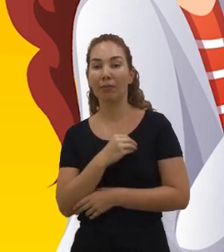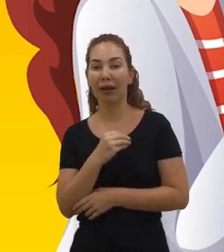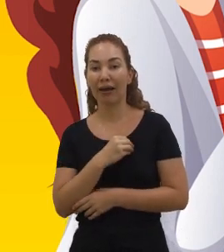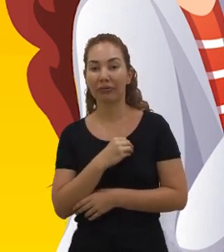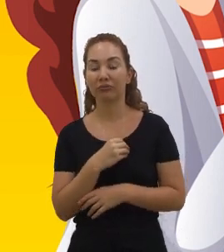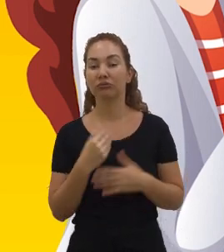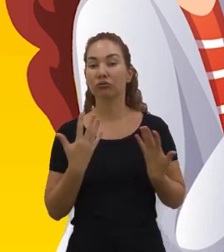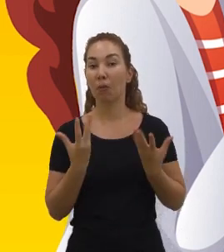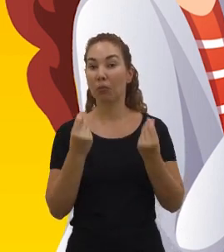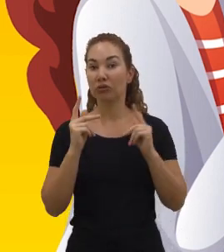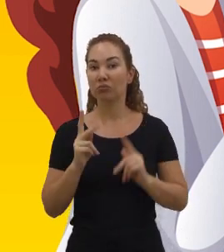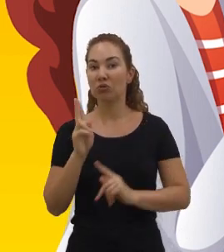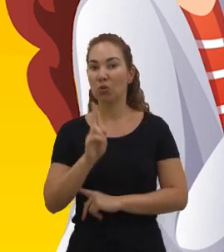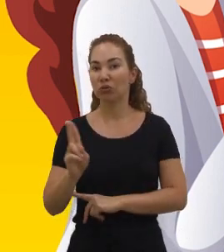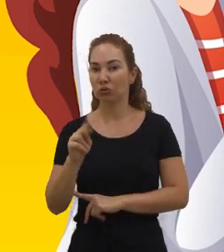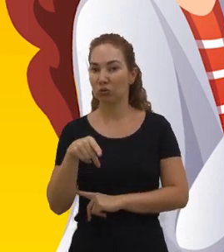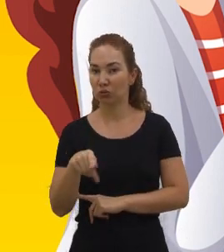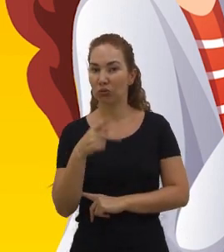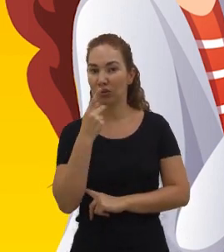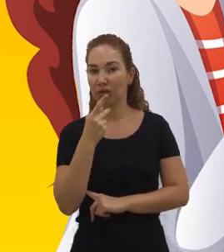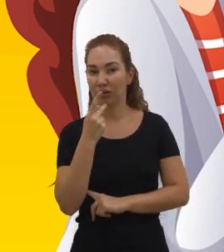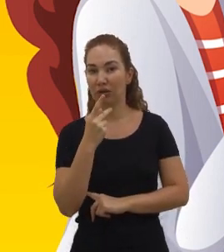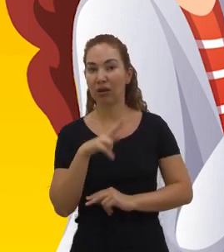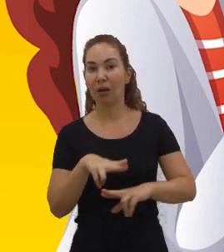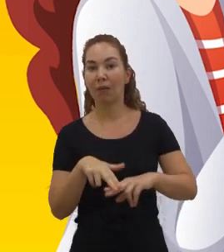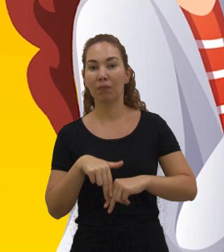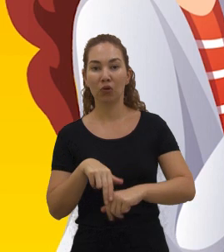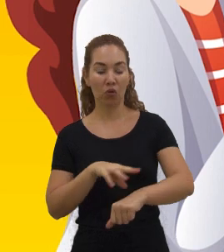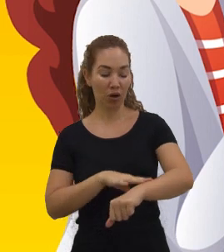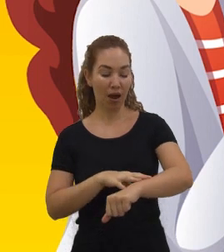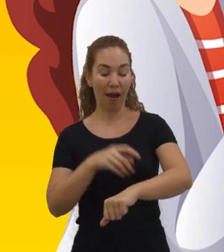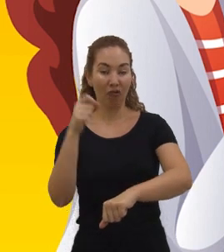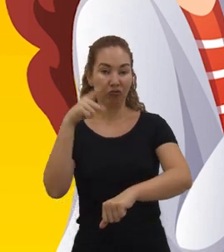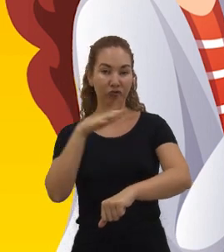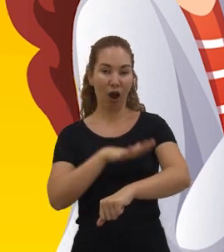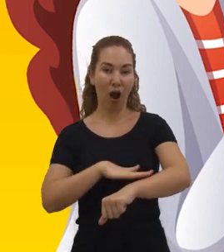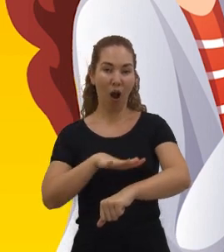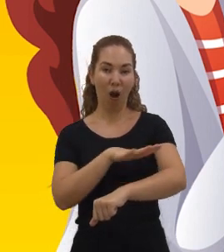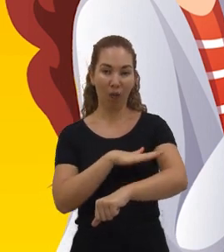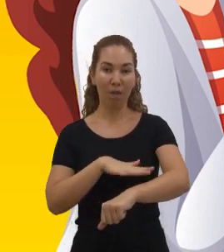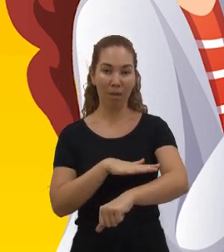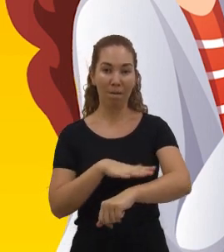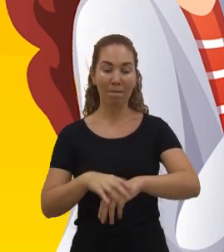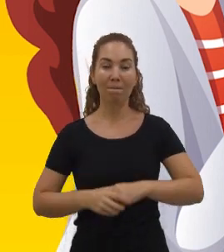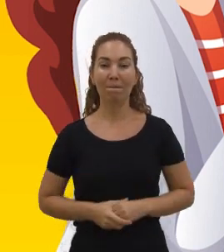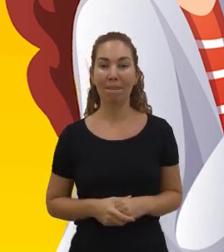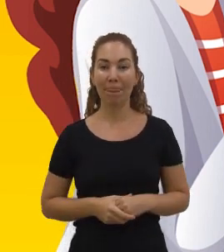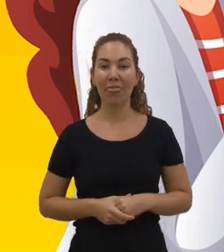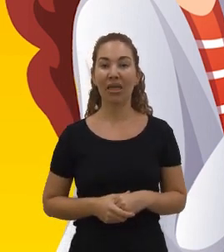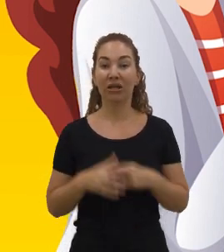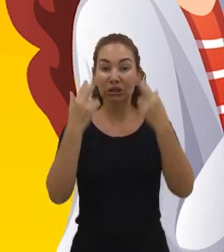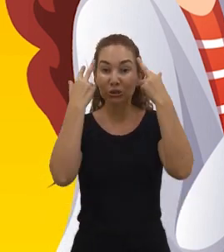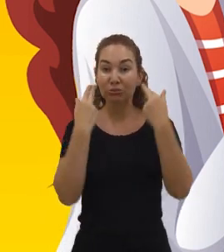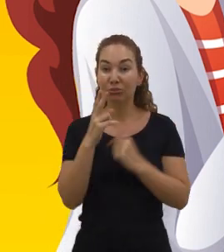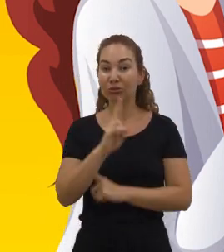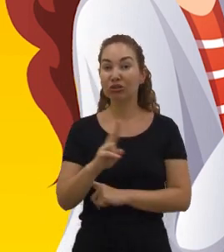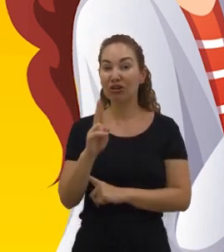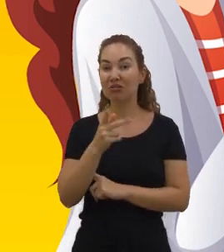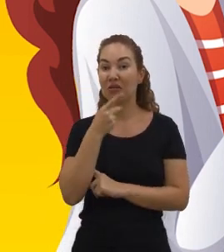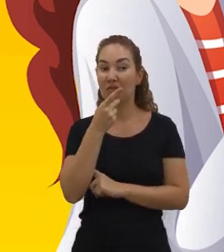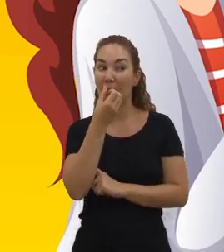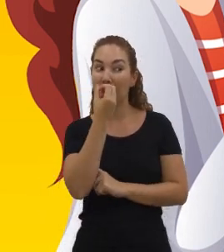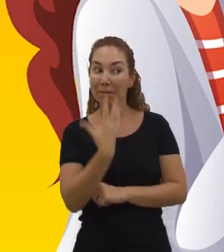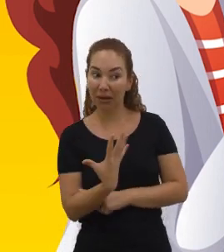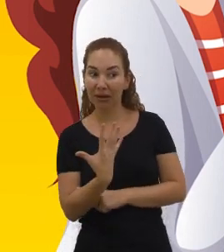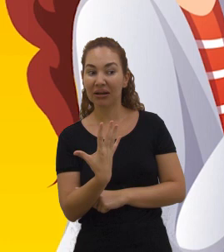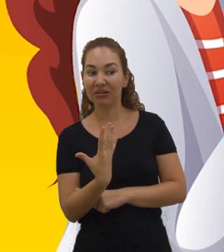usa, questão de bronzeado, essas coisas, e ela é normalmente usada como um elogio, se